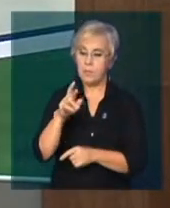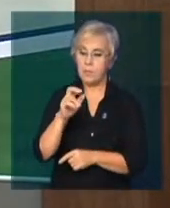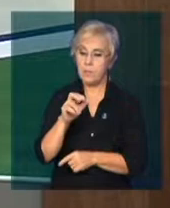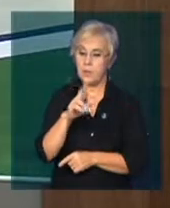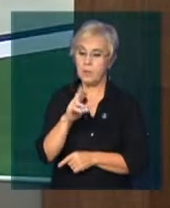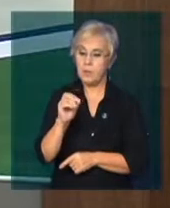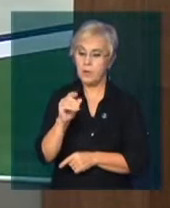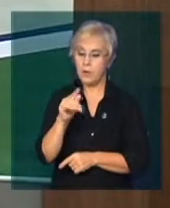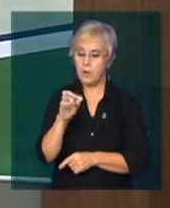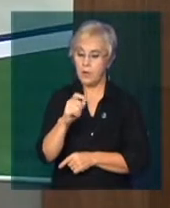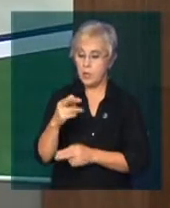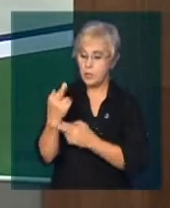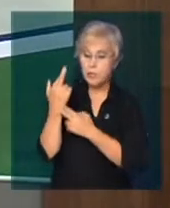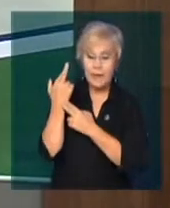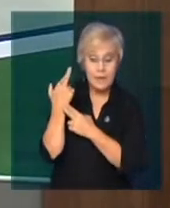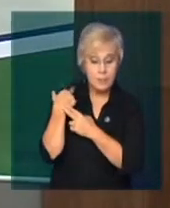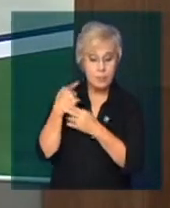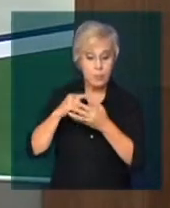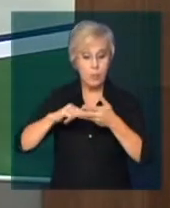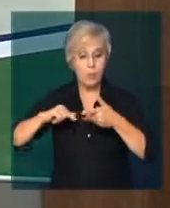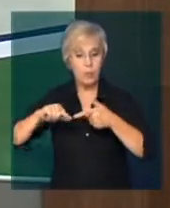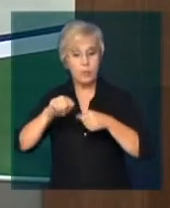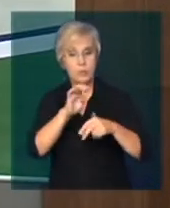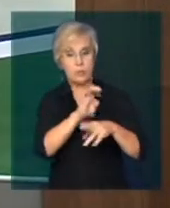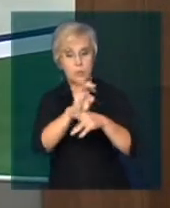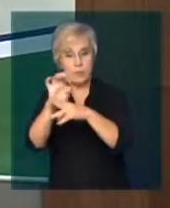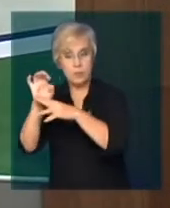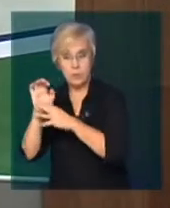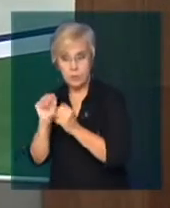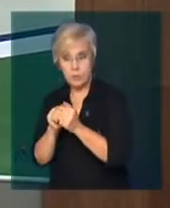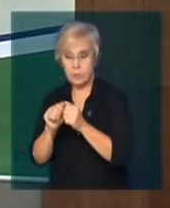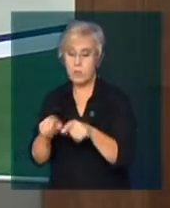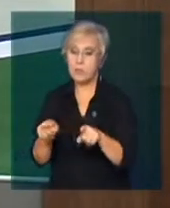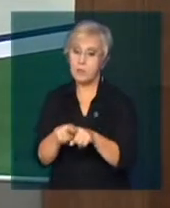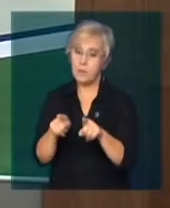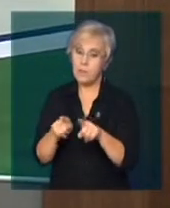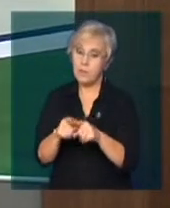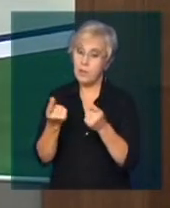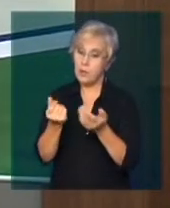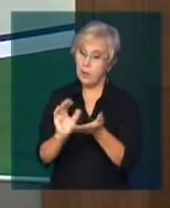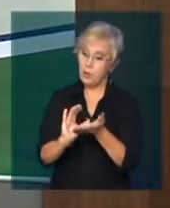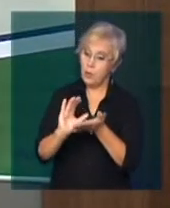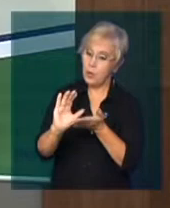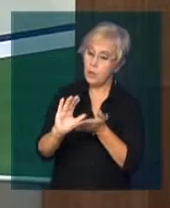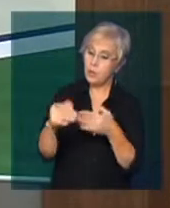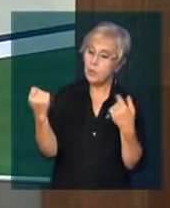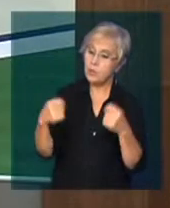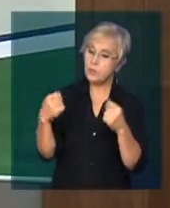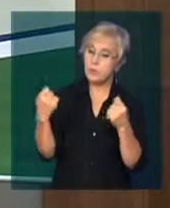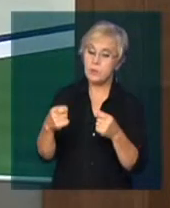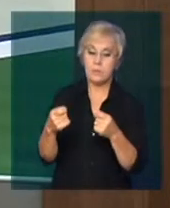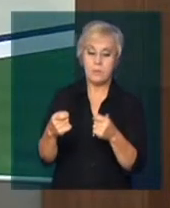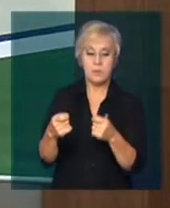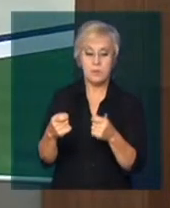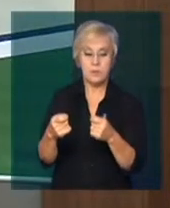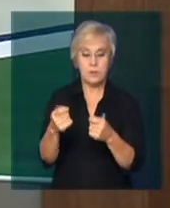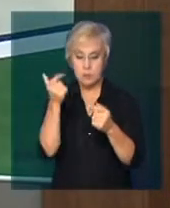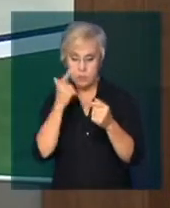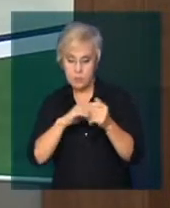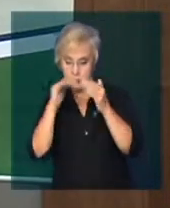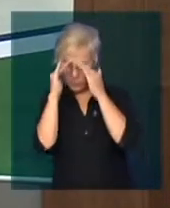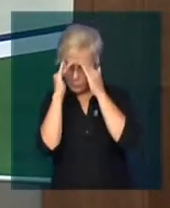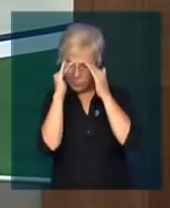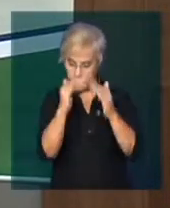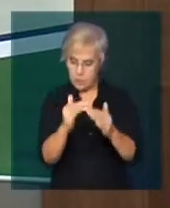as responsabilidades de cada ente federado e os recursos necessários para o cumprimento